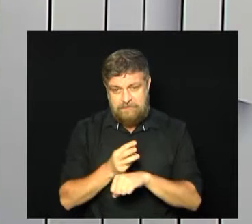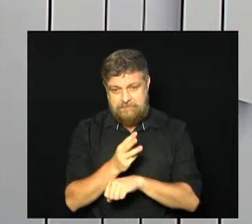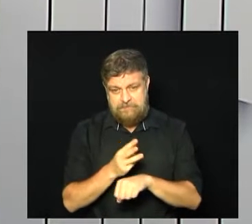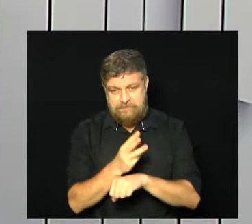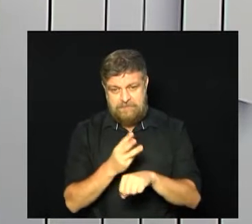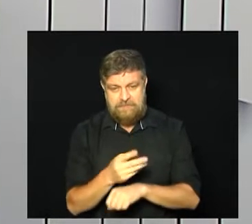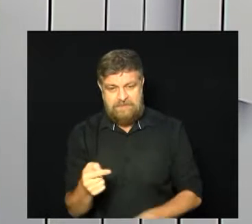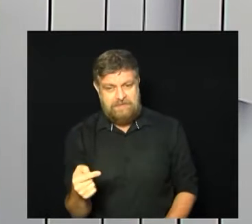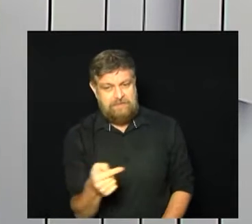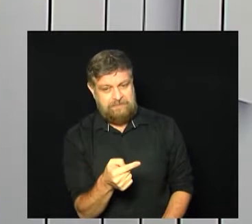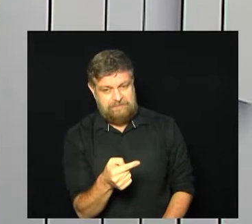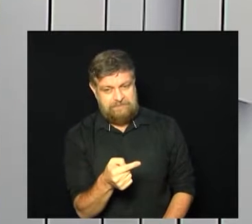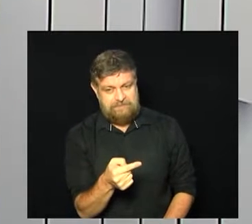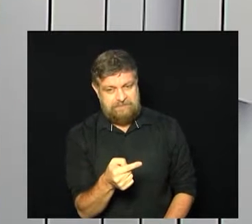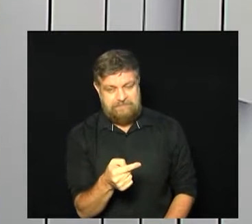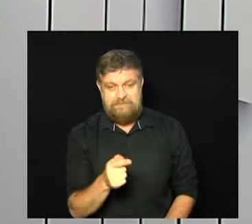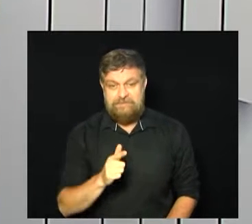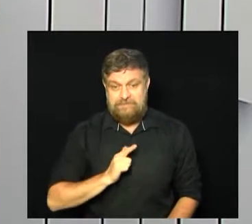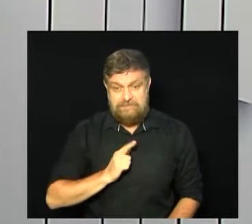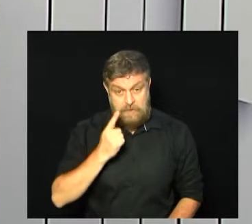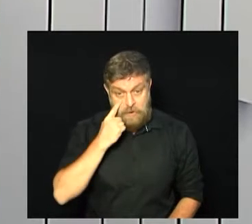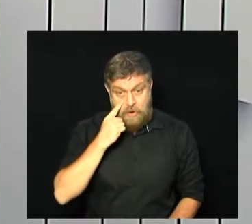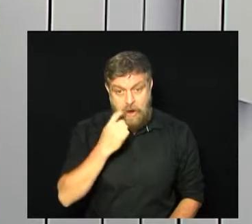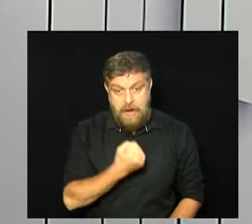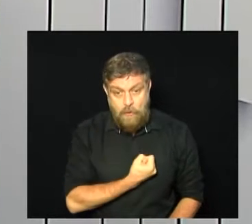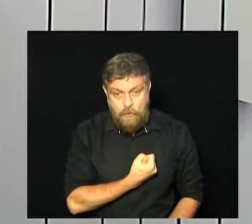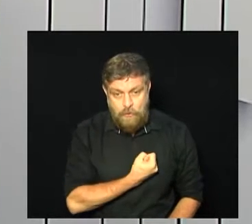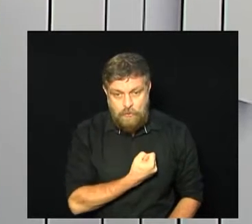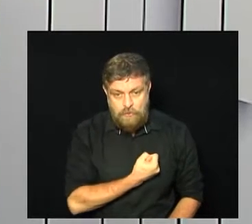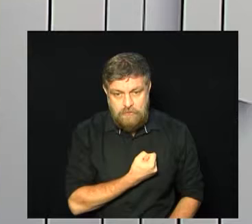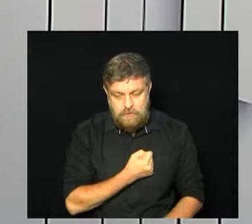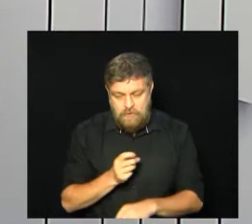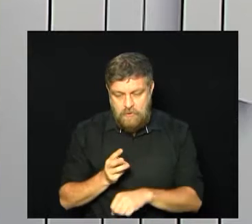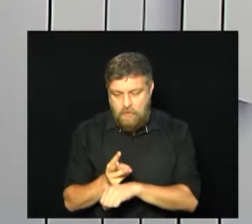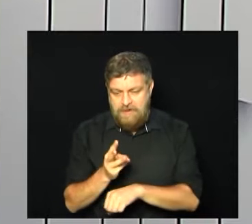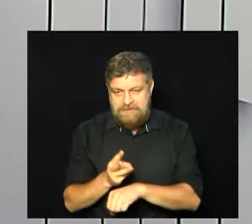já está aqui embaixo da sua tela. 19 é o nosso DDD,